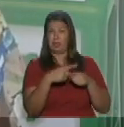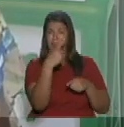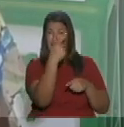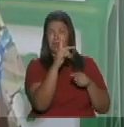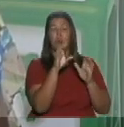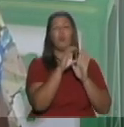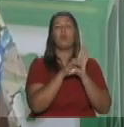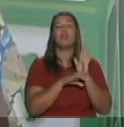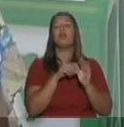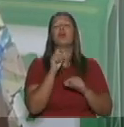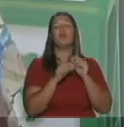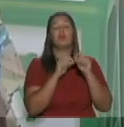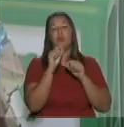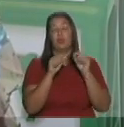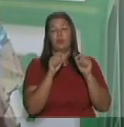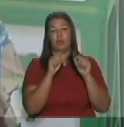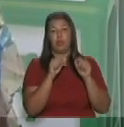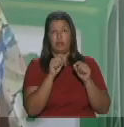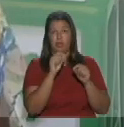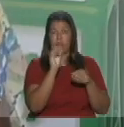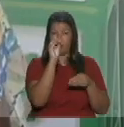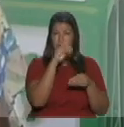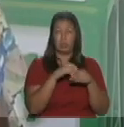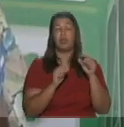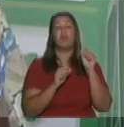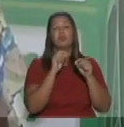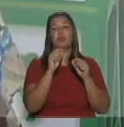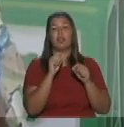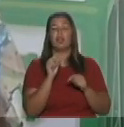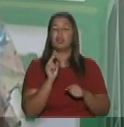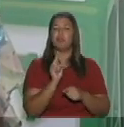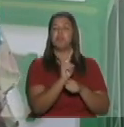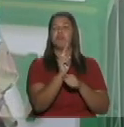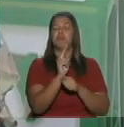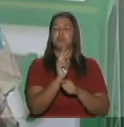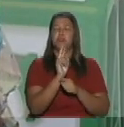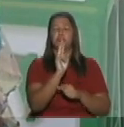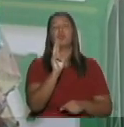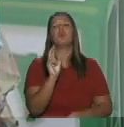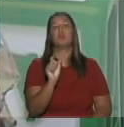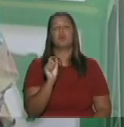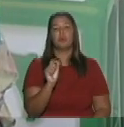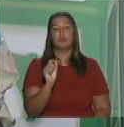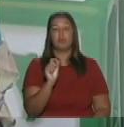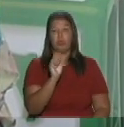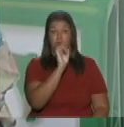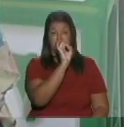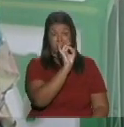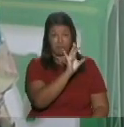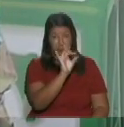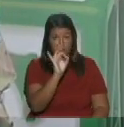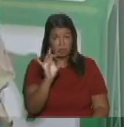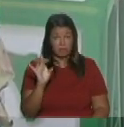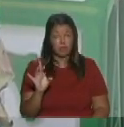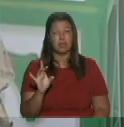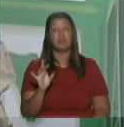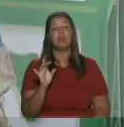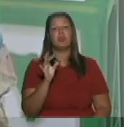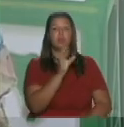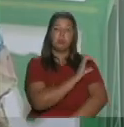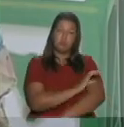não é democrático. Se esse conteúdo fosse democrático, se ele representasse de fato o que cada